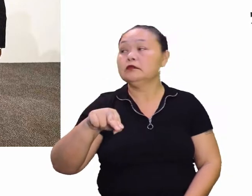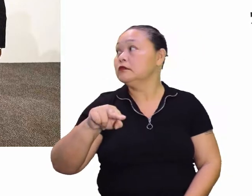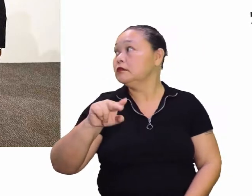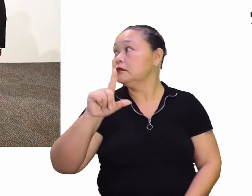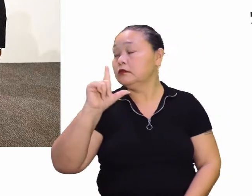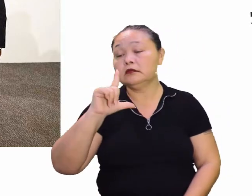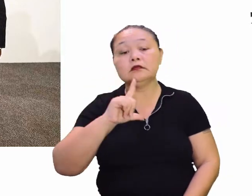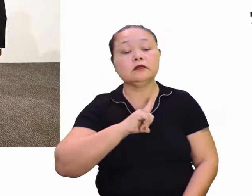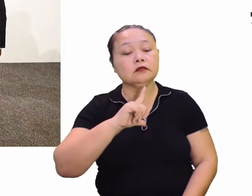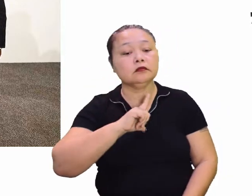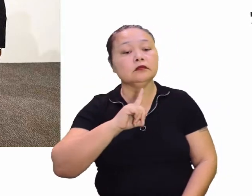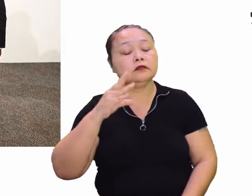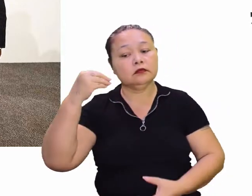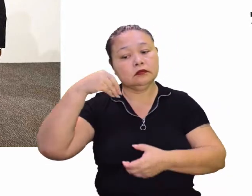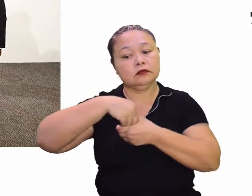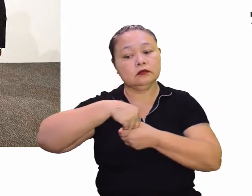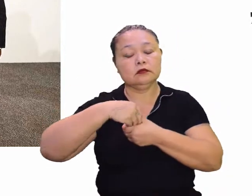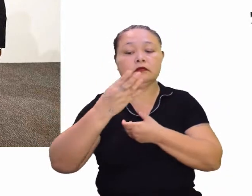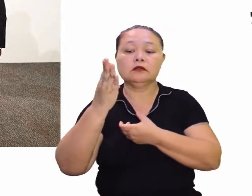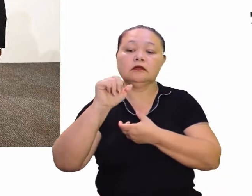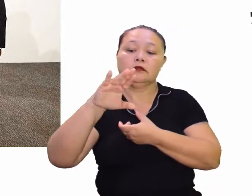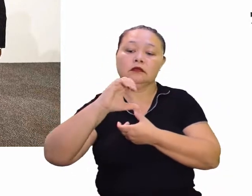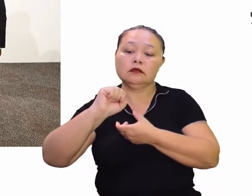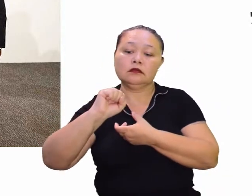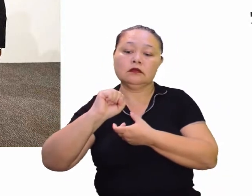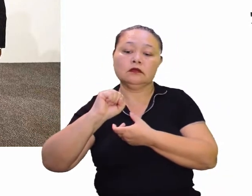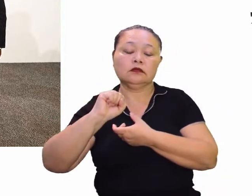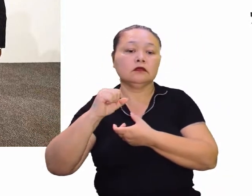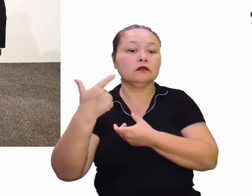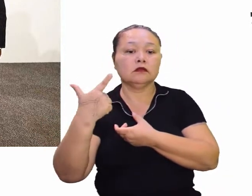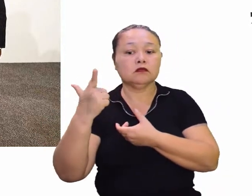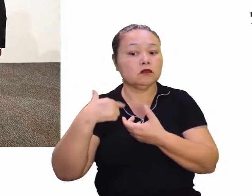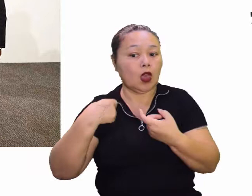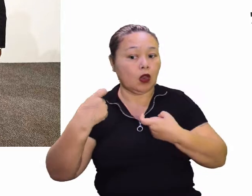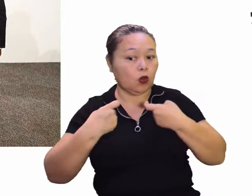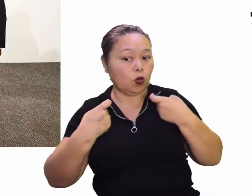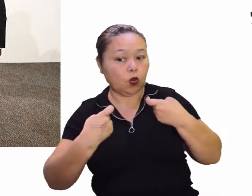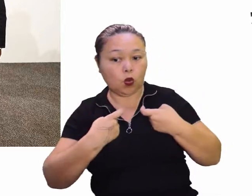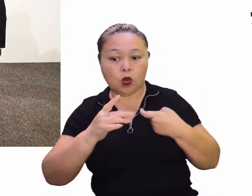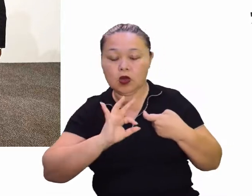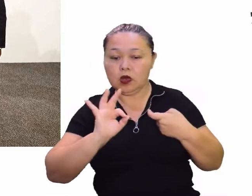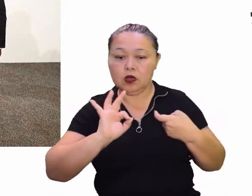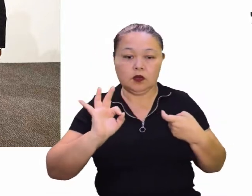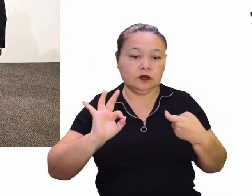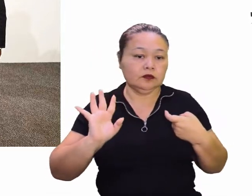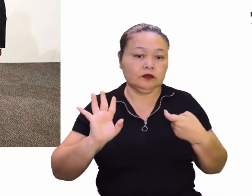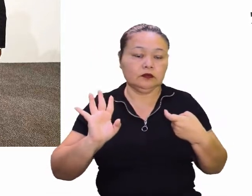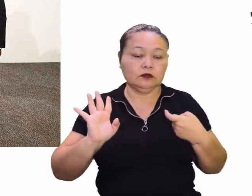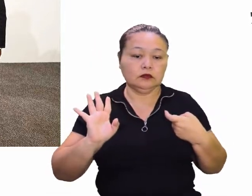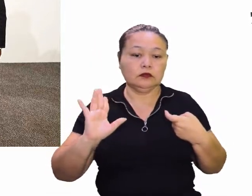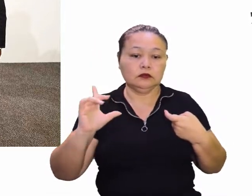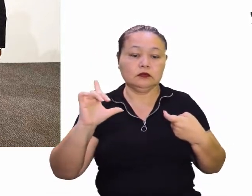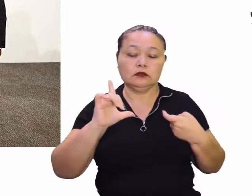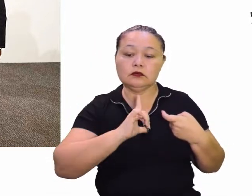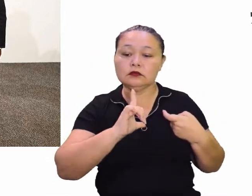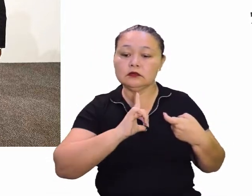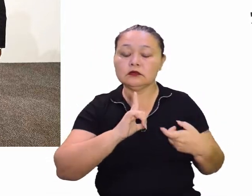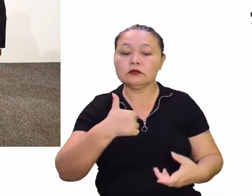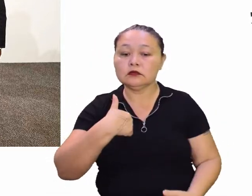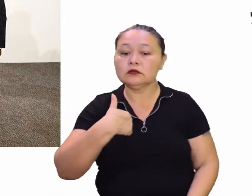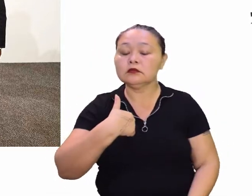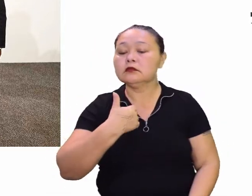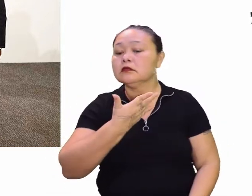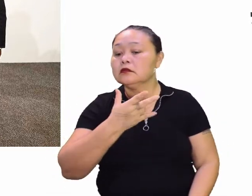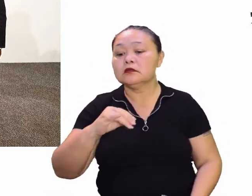ele esteja e faça parte dos BRICS, a gente não tem nada a ver com a guerra deles, né? Não, com Tem nada a ver. certeza. A gente tem a ver no sentido de a